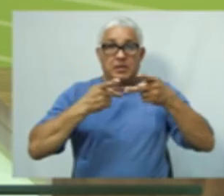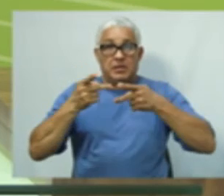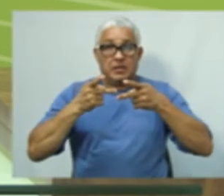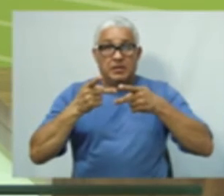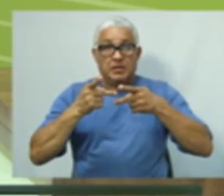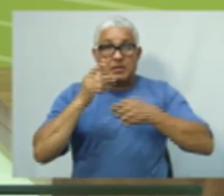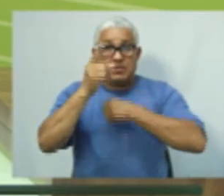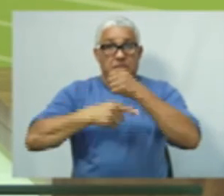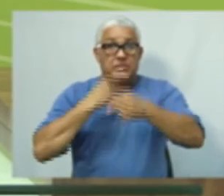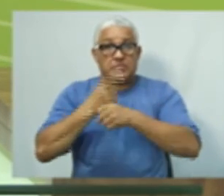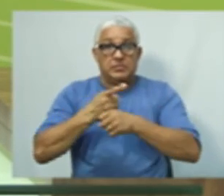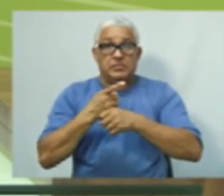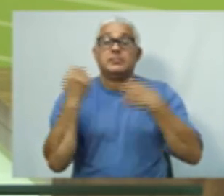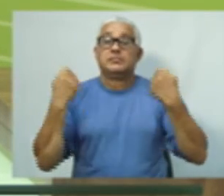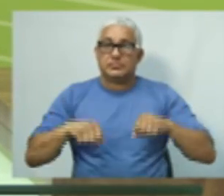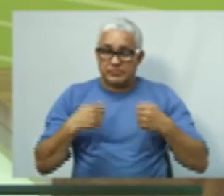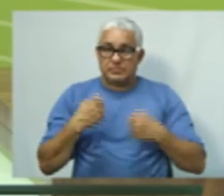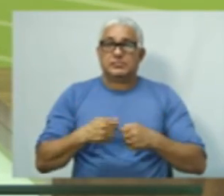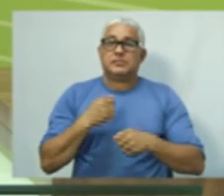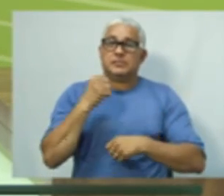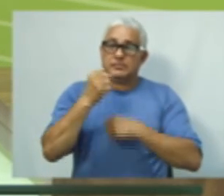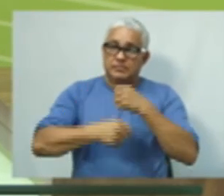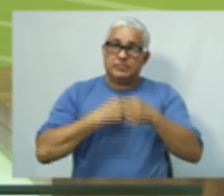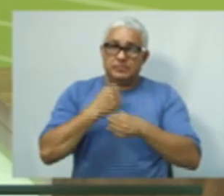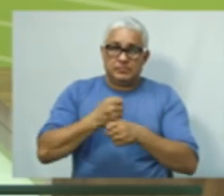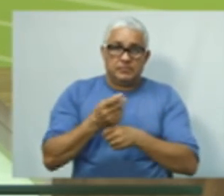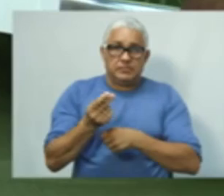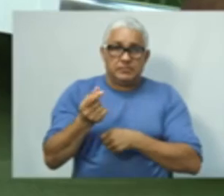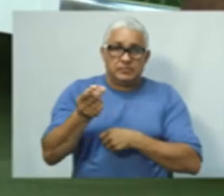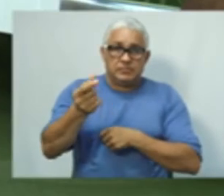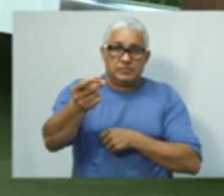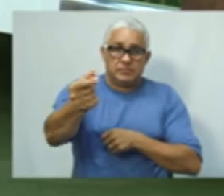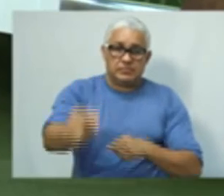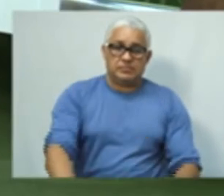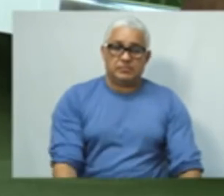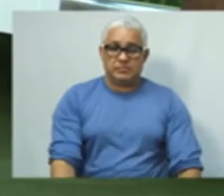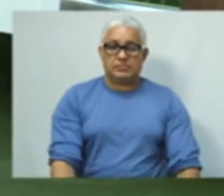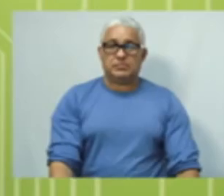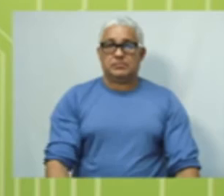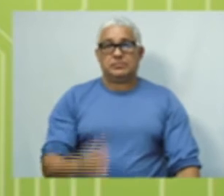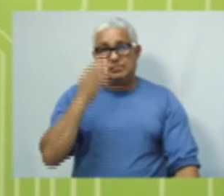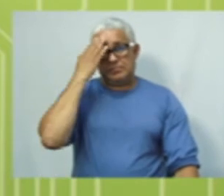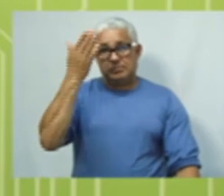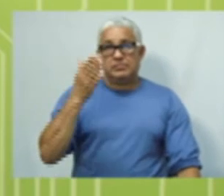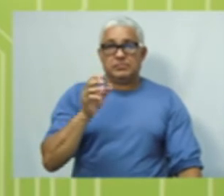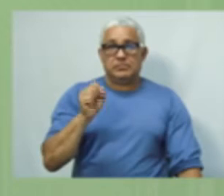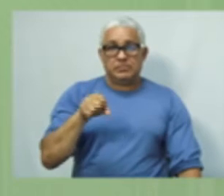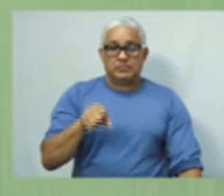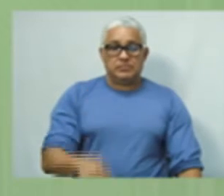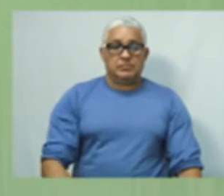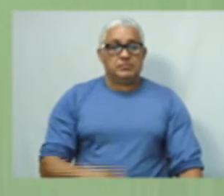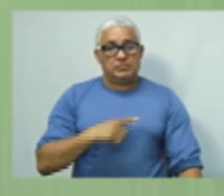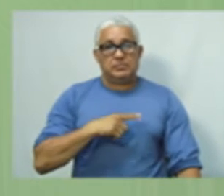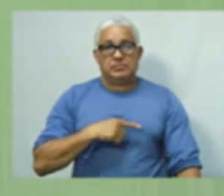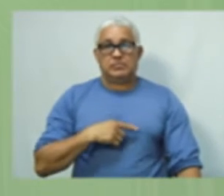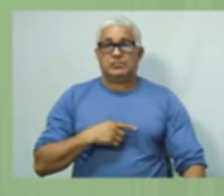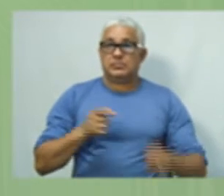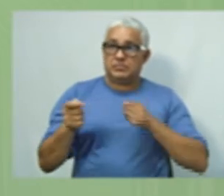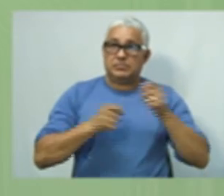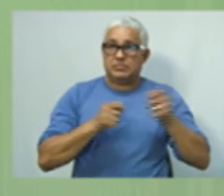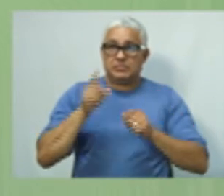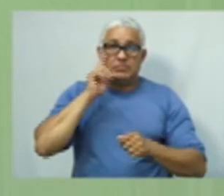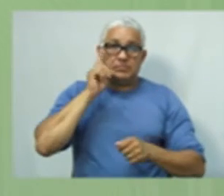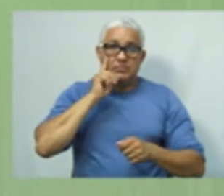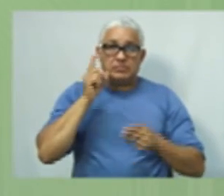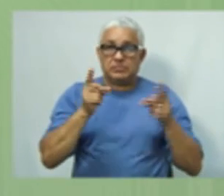dá, né? Elas têm que planejar realmente para um período muito longo. Isso mesmo, professor? Isso mesmo, professor, obrigada. Então, nós temos controle diário de